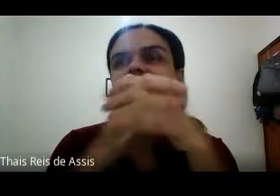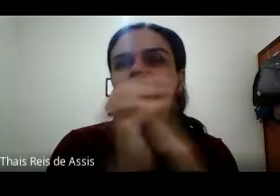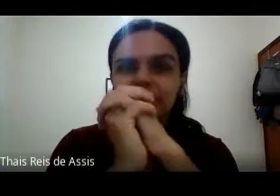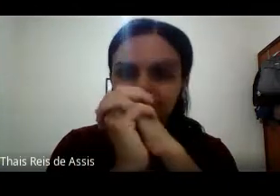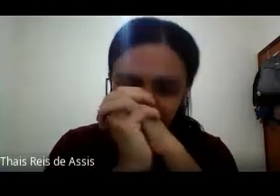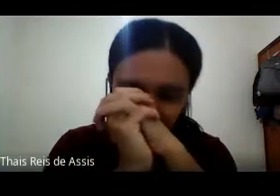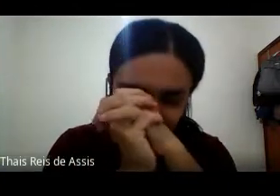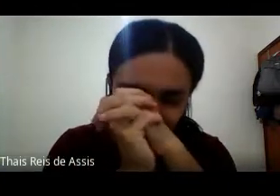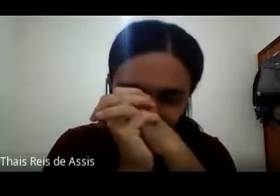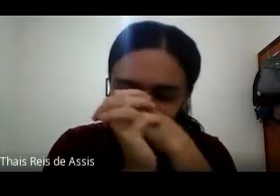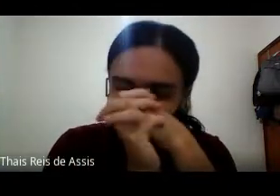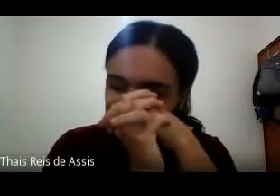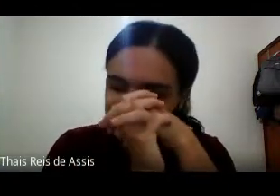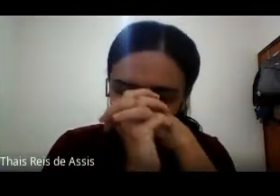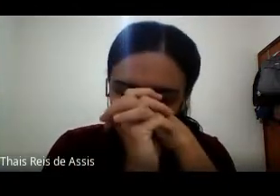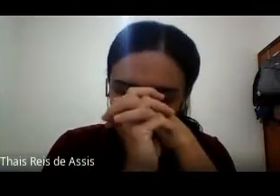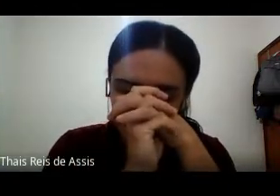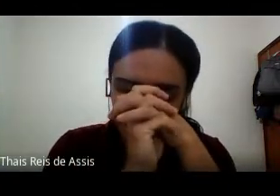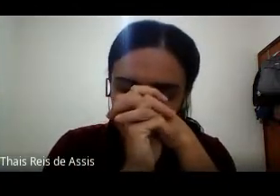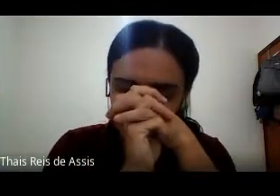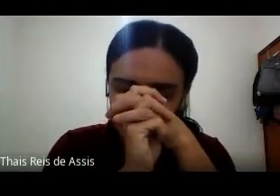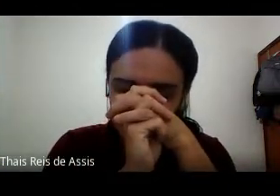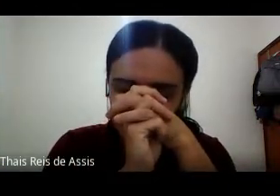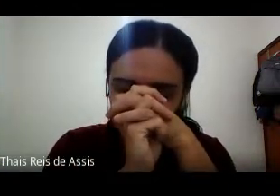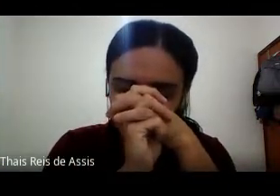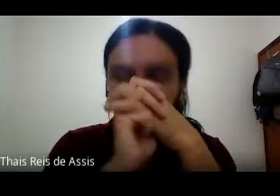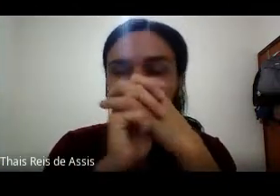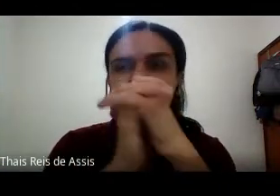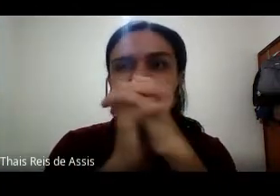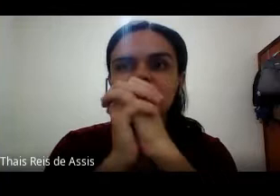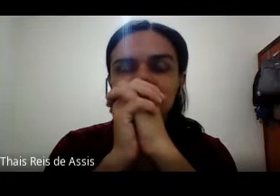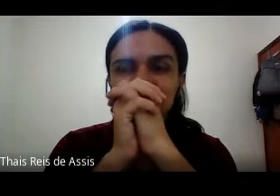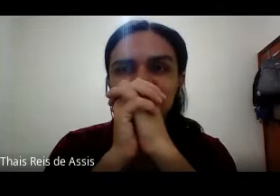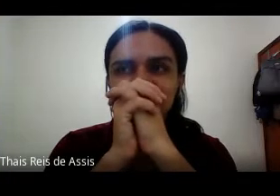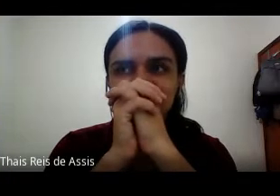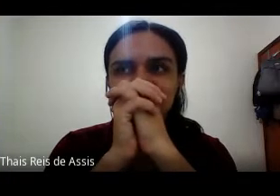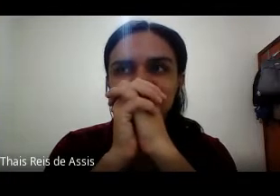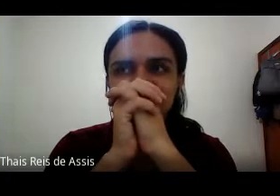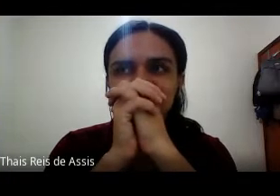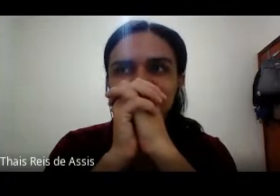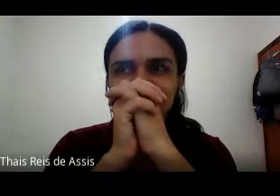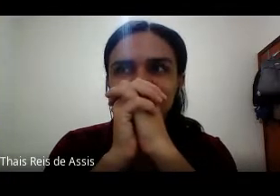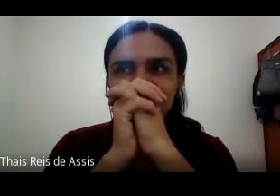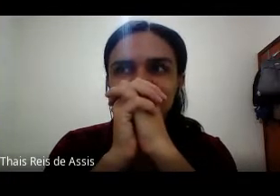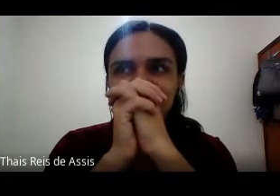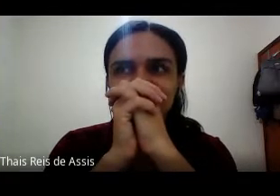dado senador da República que disseminou fake news da atriz pornô, vocês viram isso?